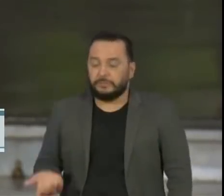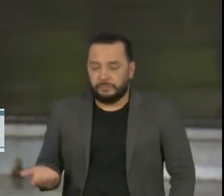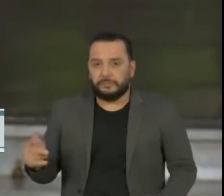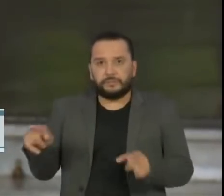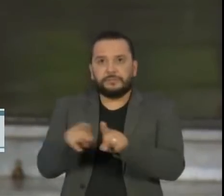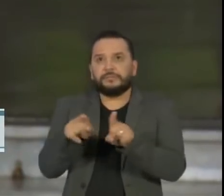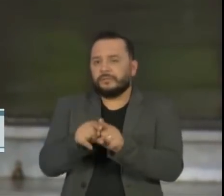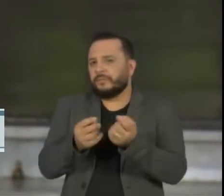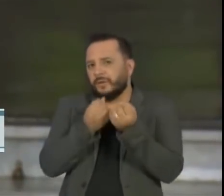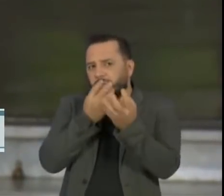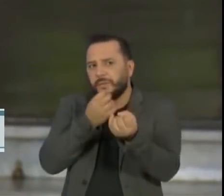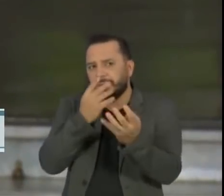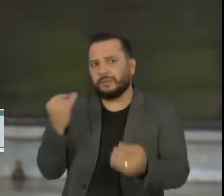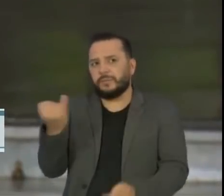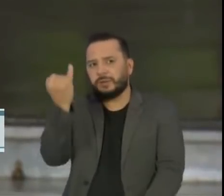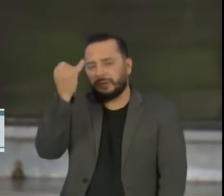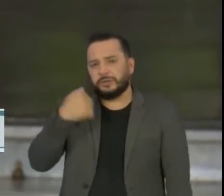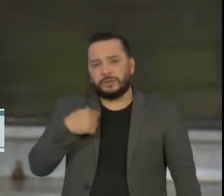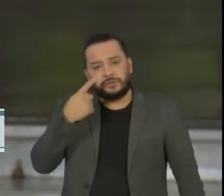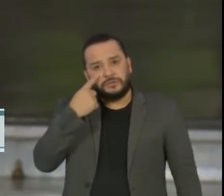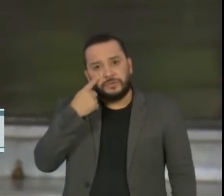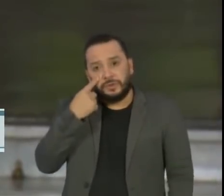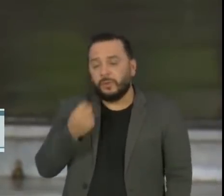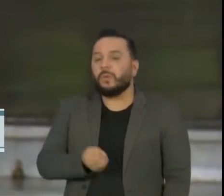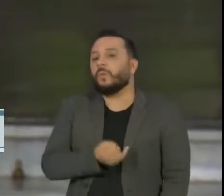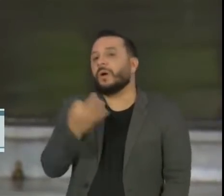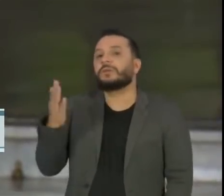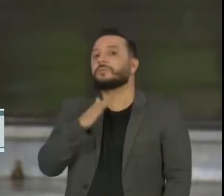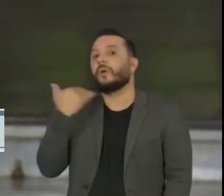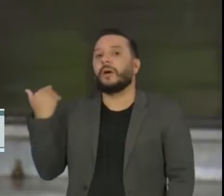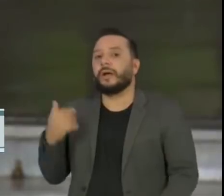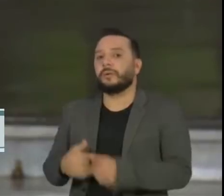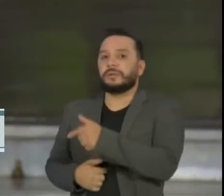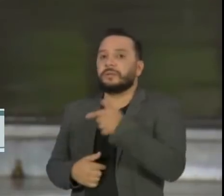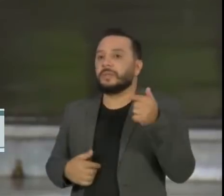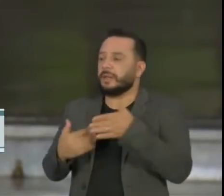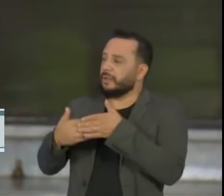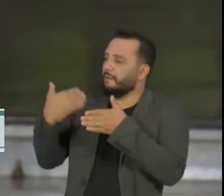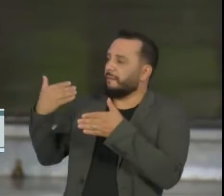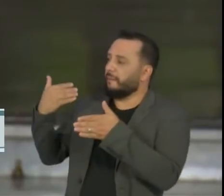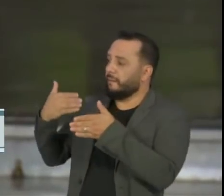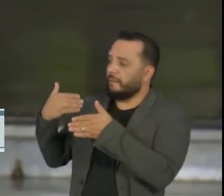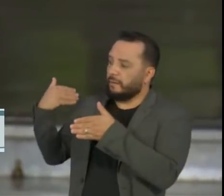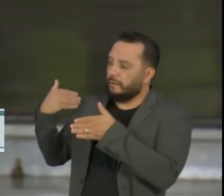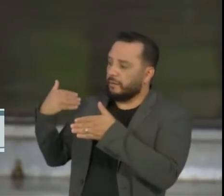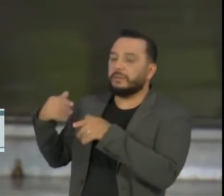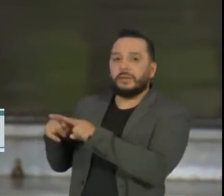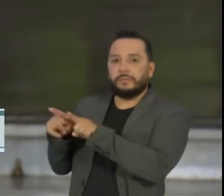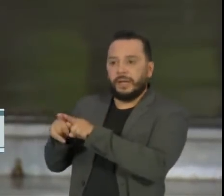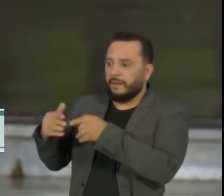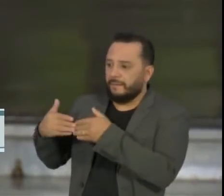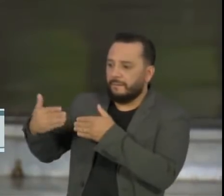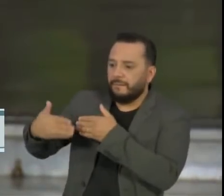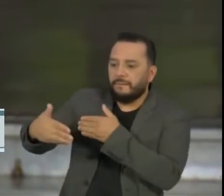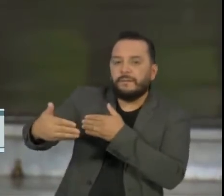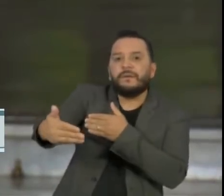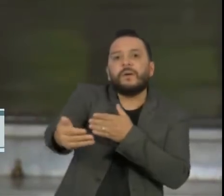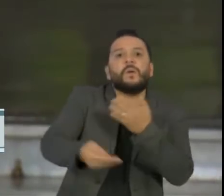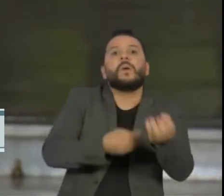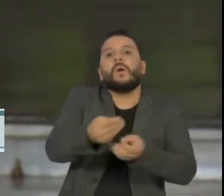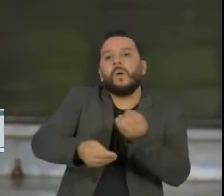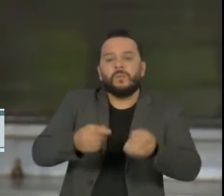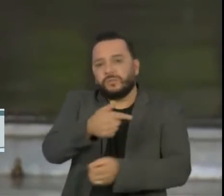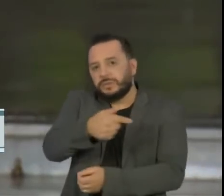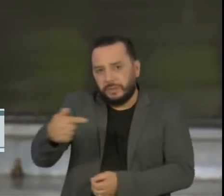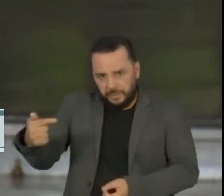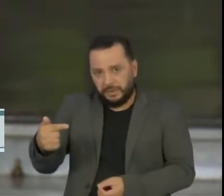importante, a gente olhou os cenários de óbitos para as próximas semanas, a gente olhou os de casos para as próximas semanas, a gente está monitorando o impacto dos